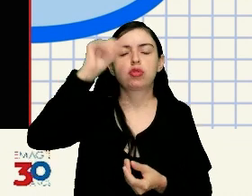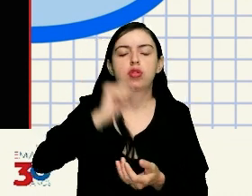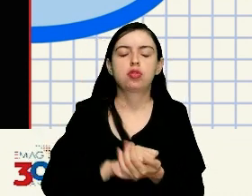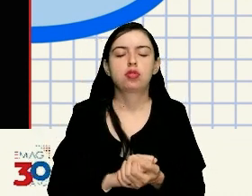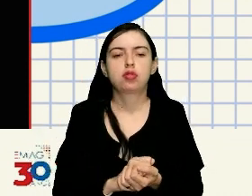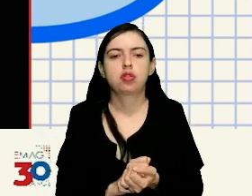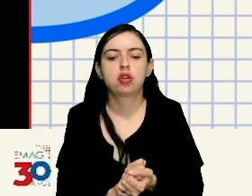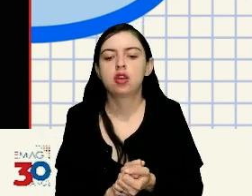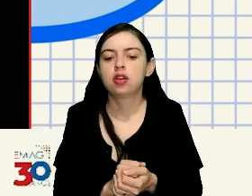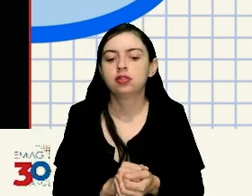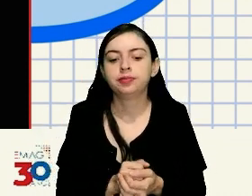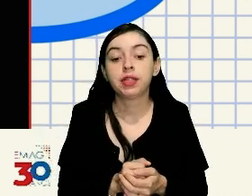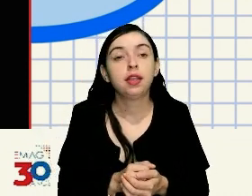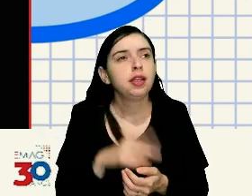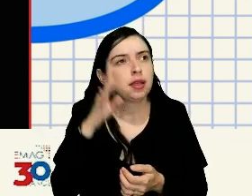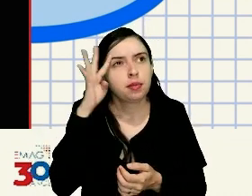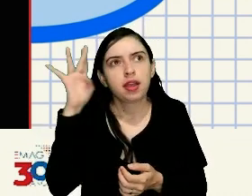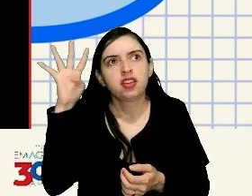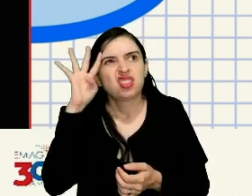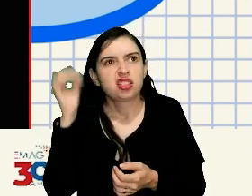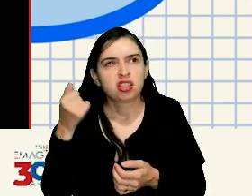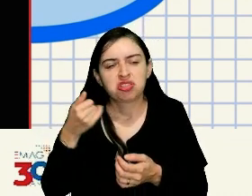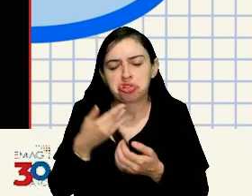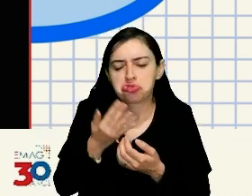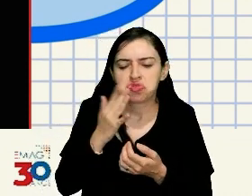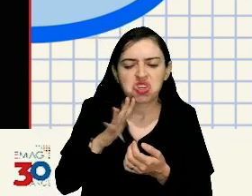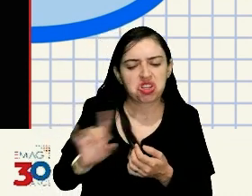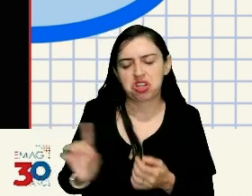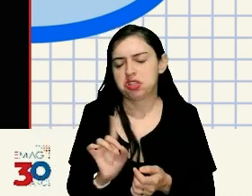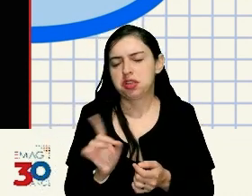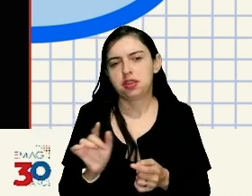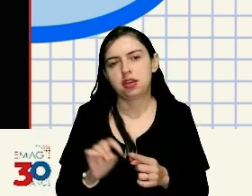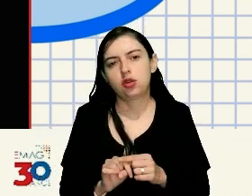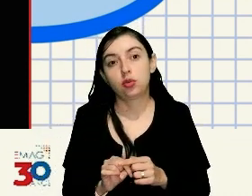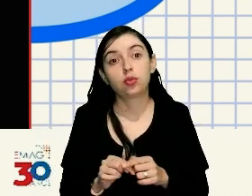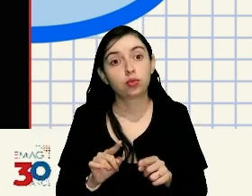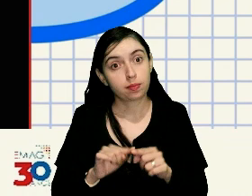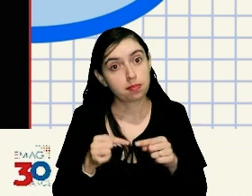foi a minha paternidade com o Vinícius que foi realmente transformou tudo. E